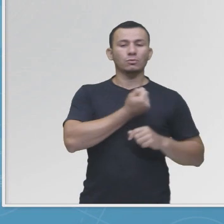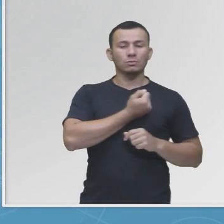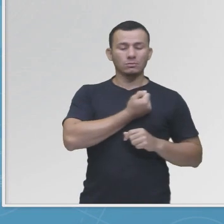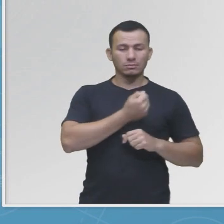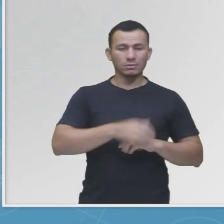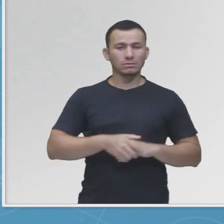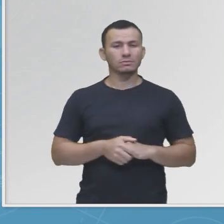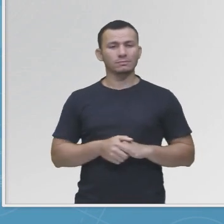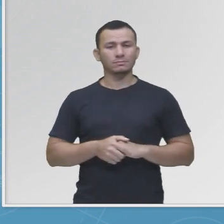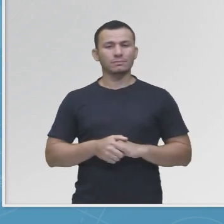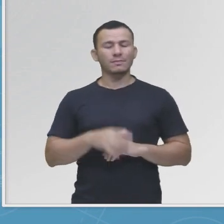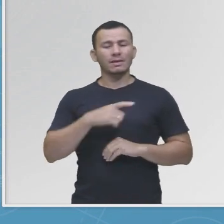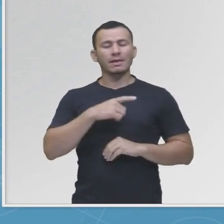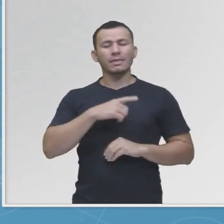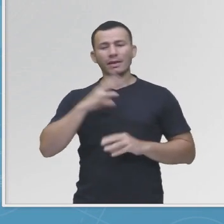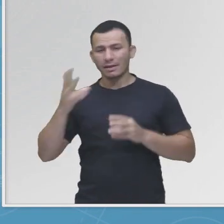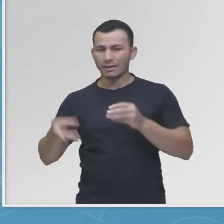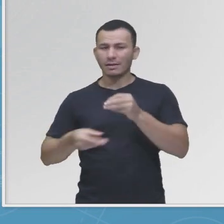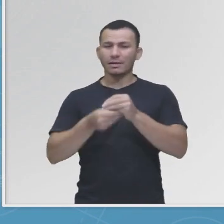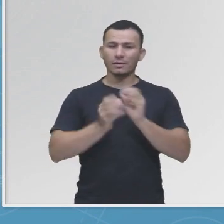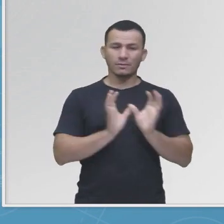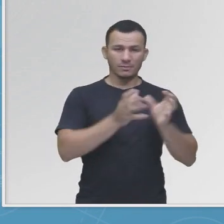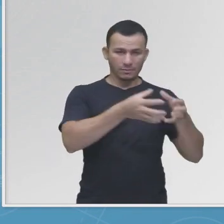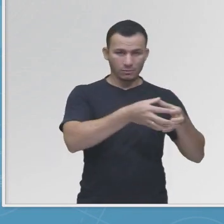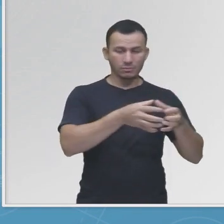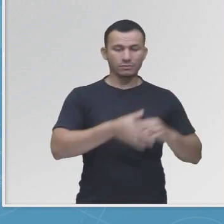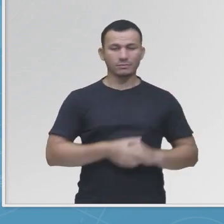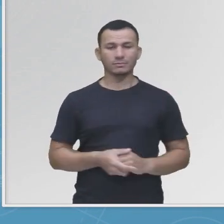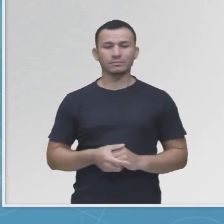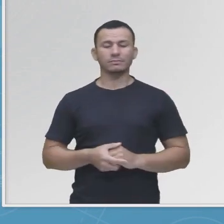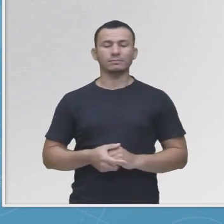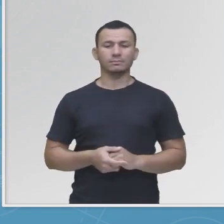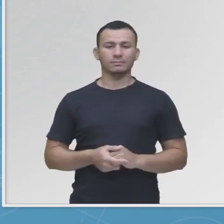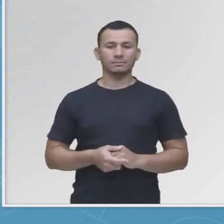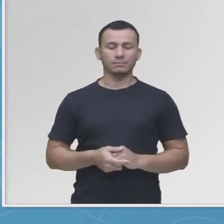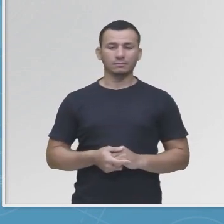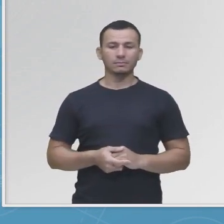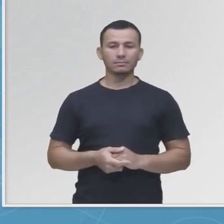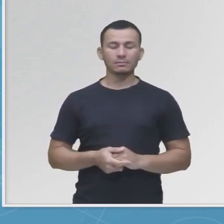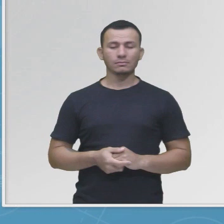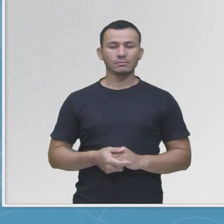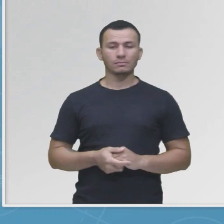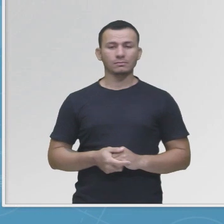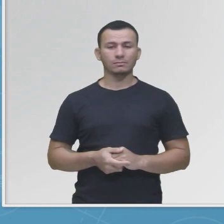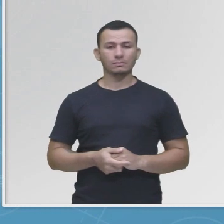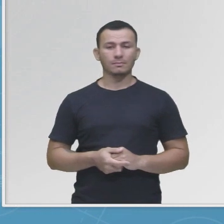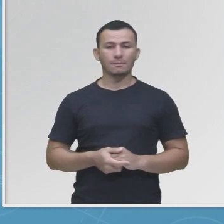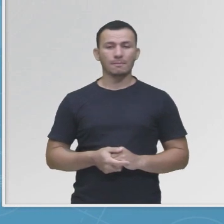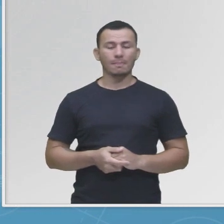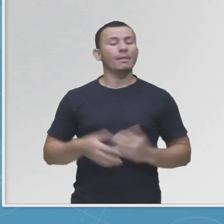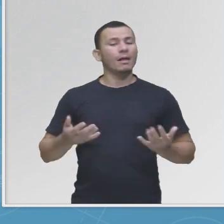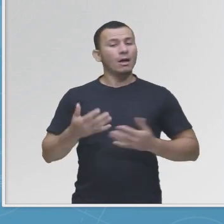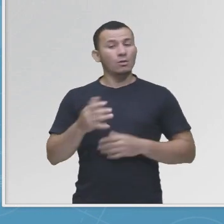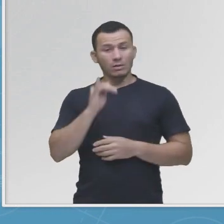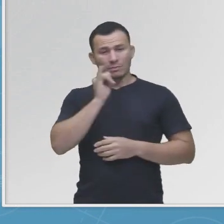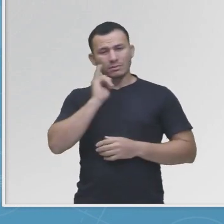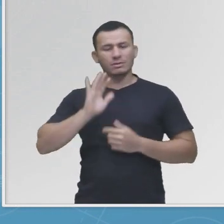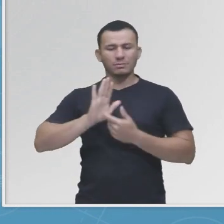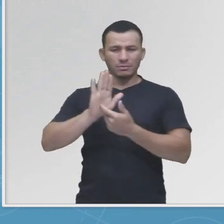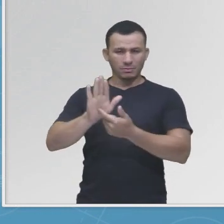que compõem esse conjunto. Perfeito? Então, vamos ver o nosso exemplo aqui.